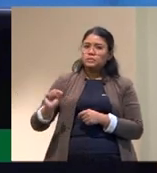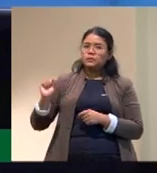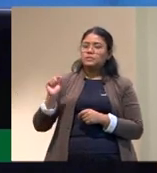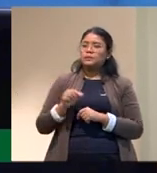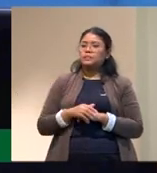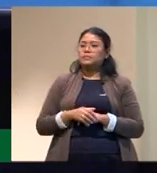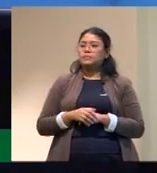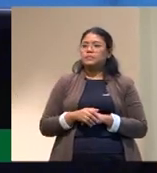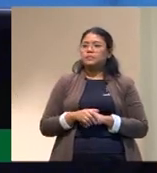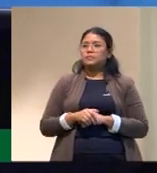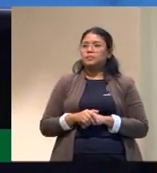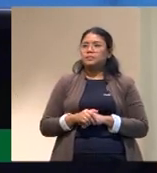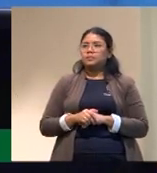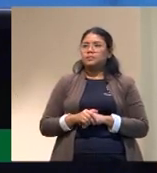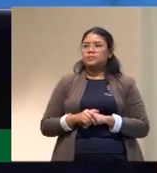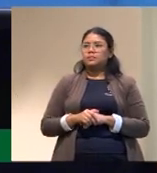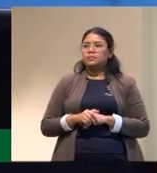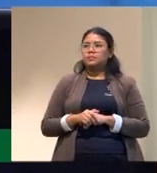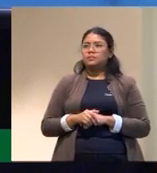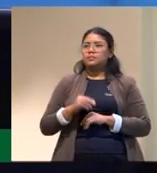no ano